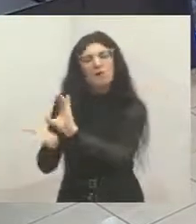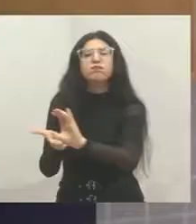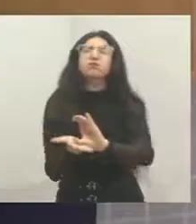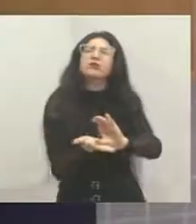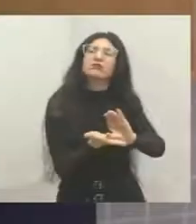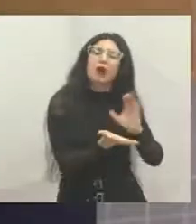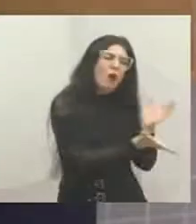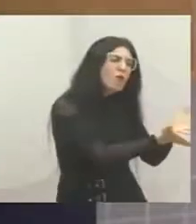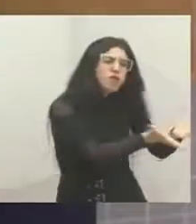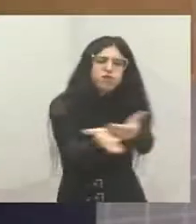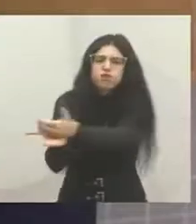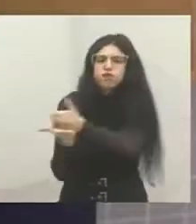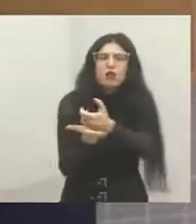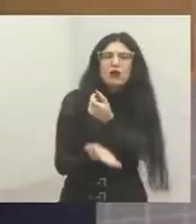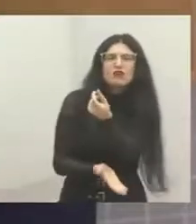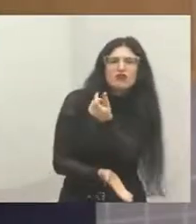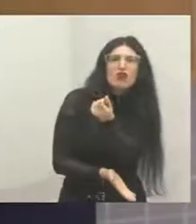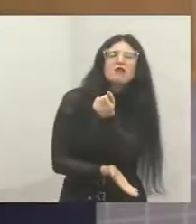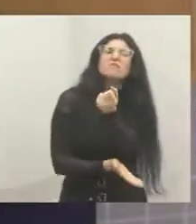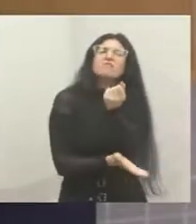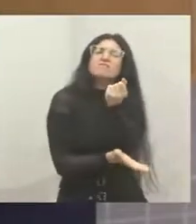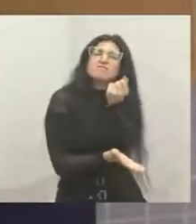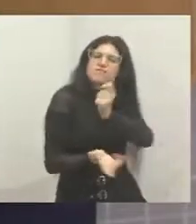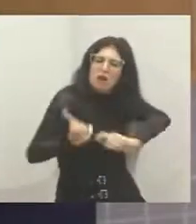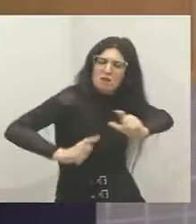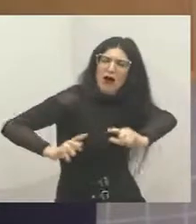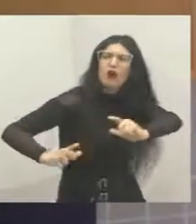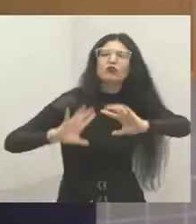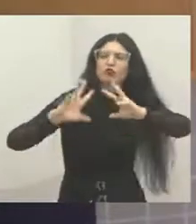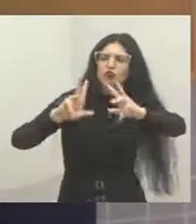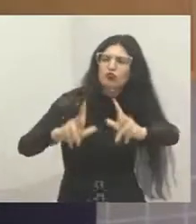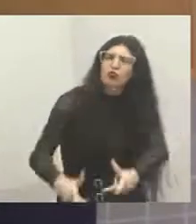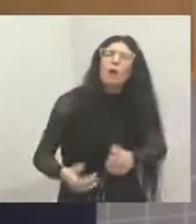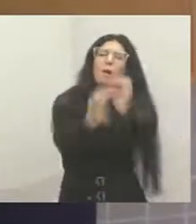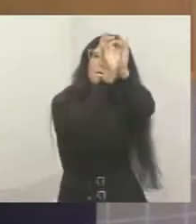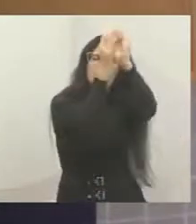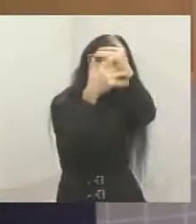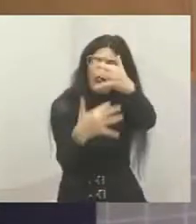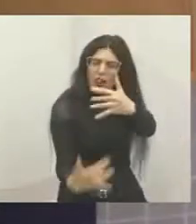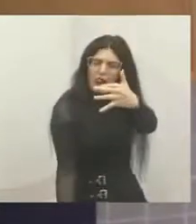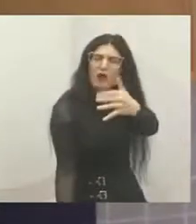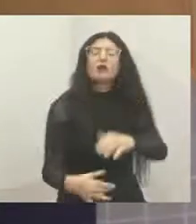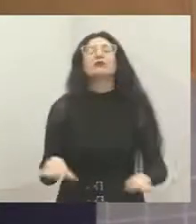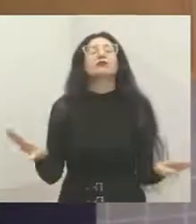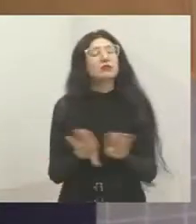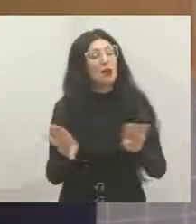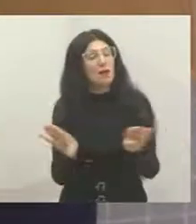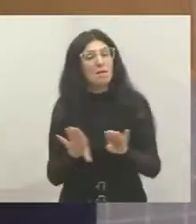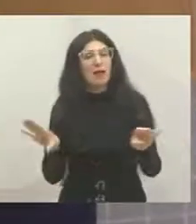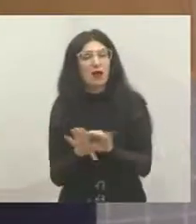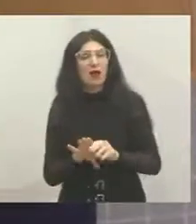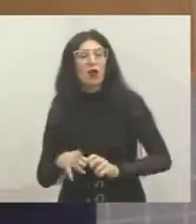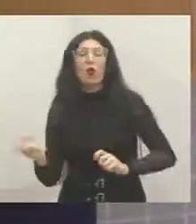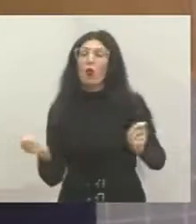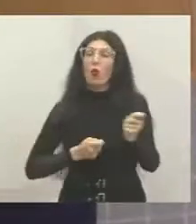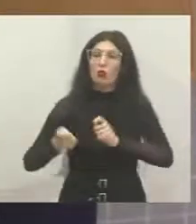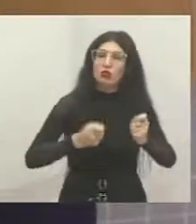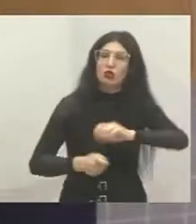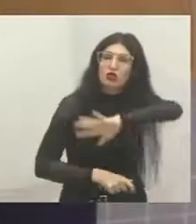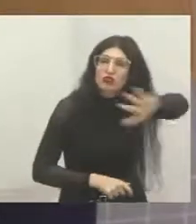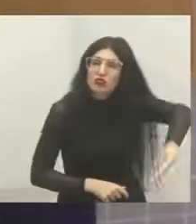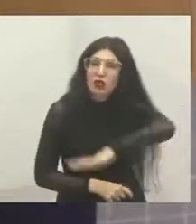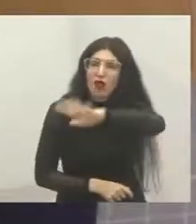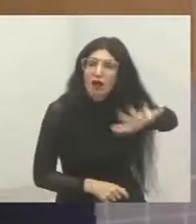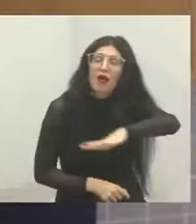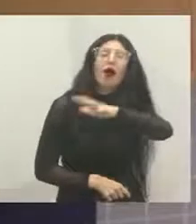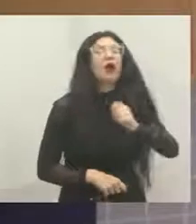classificam todos os registros, contabilizam todos os registros. Agradecer a Controladoria Geral e também a